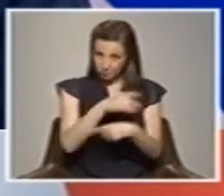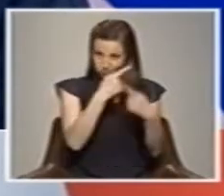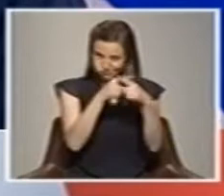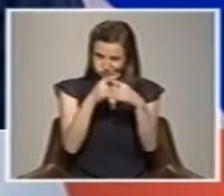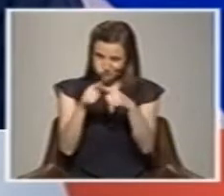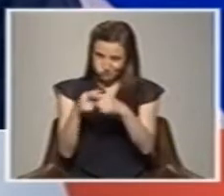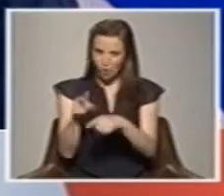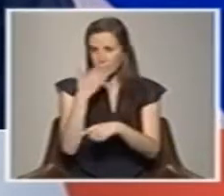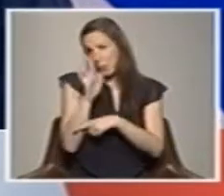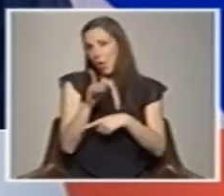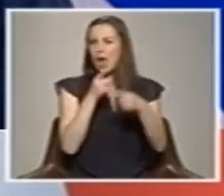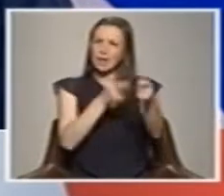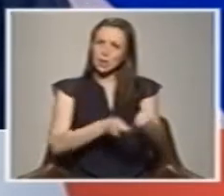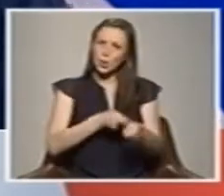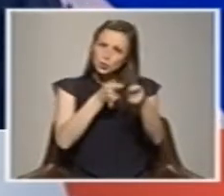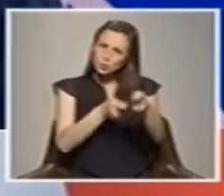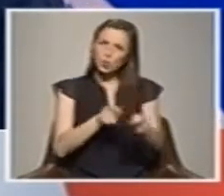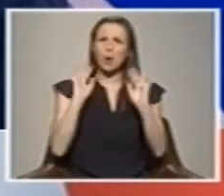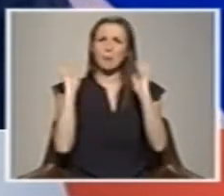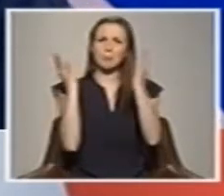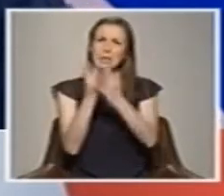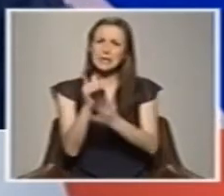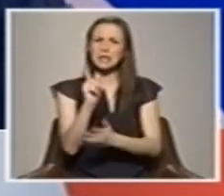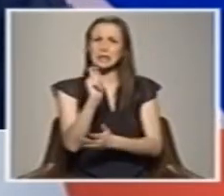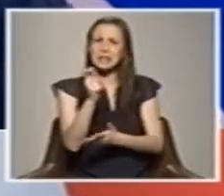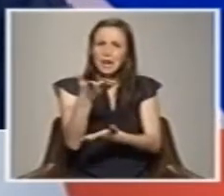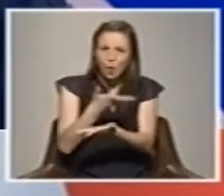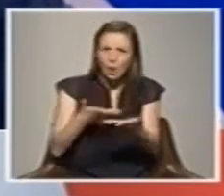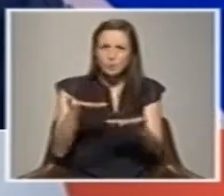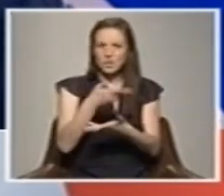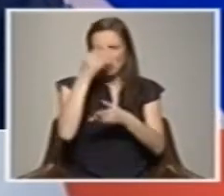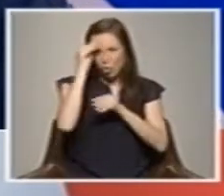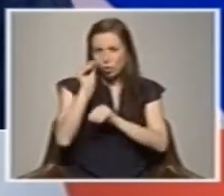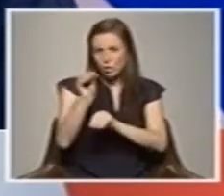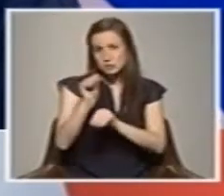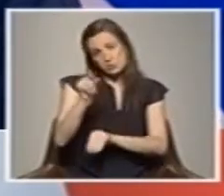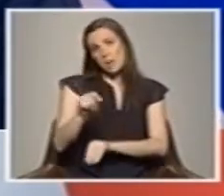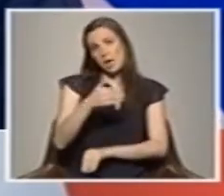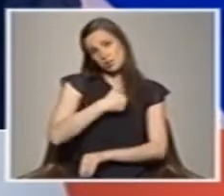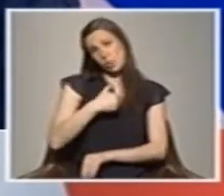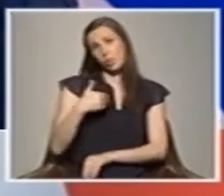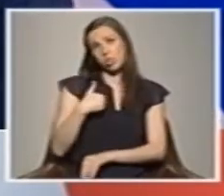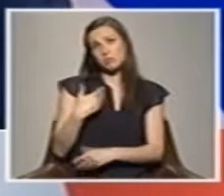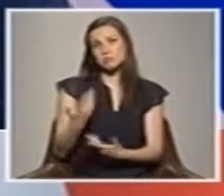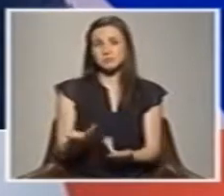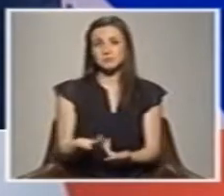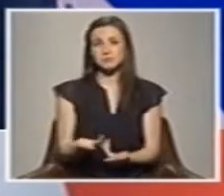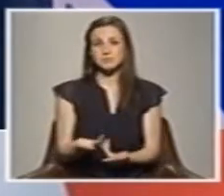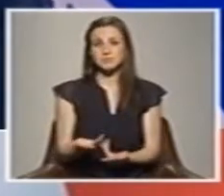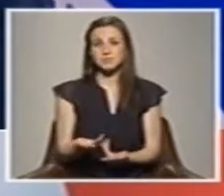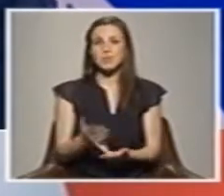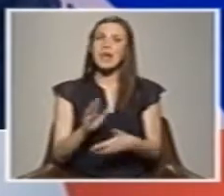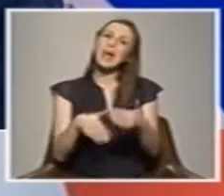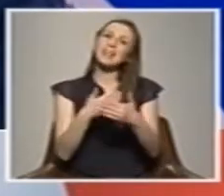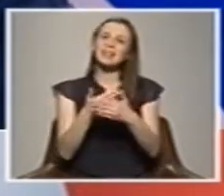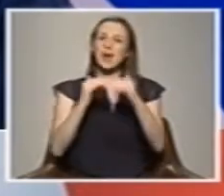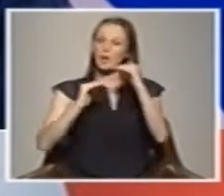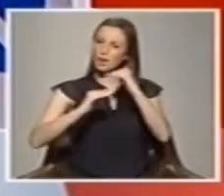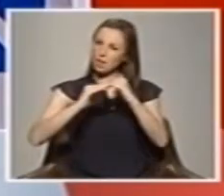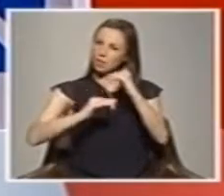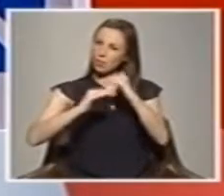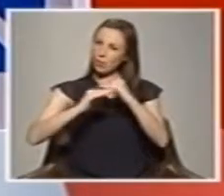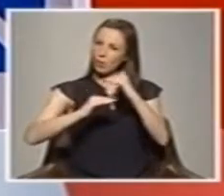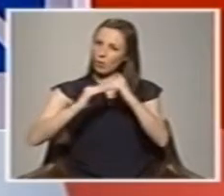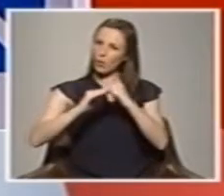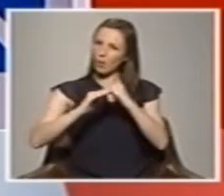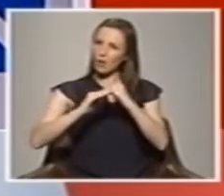a agricultura, o ambiente, a economia, a educação e a saúde. Uhum. No fundo, que consiga dar um equilíbrio a estes dois